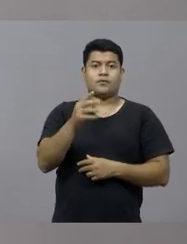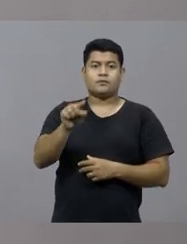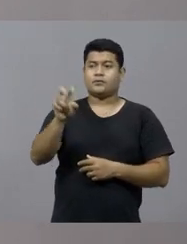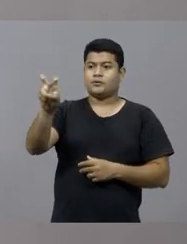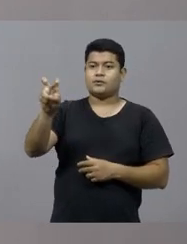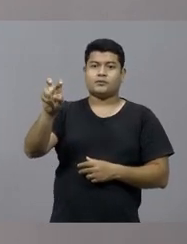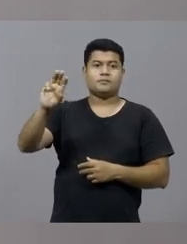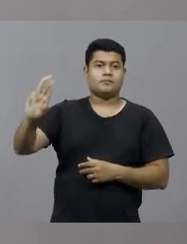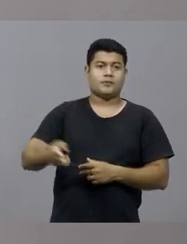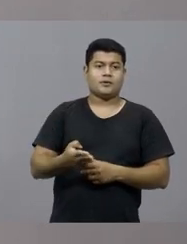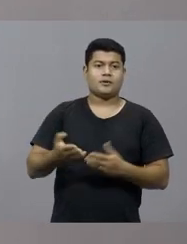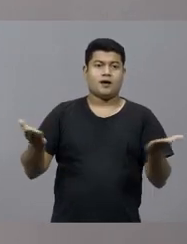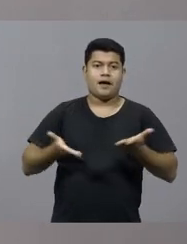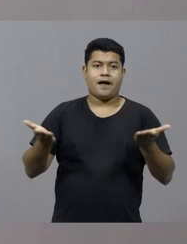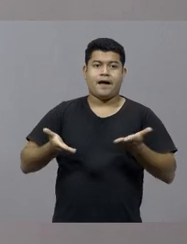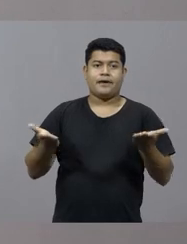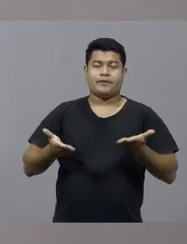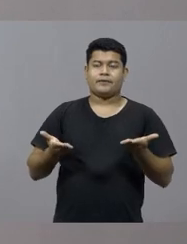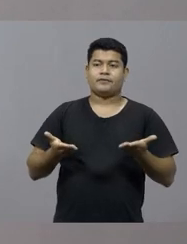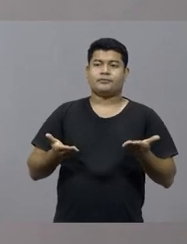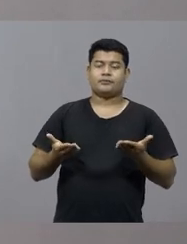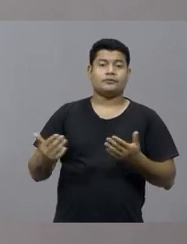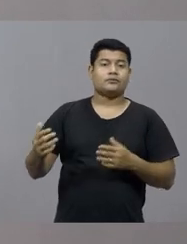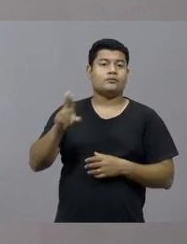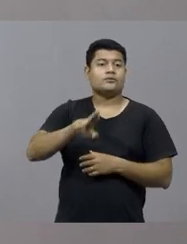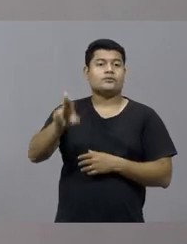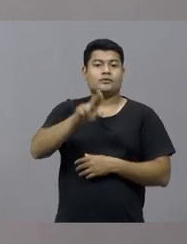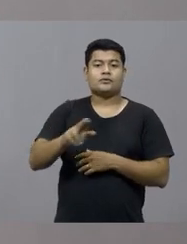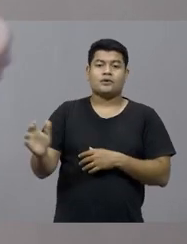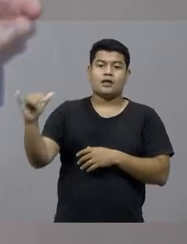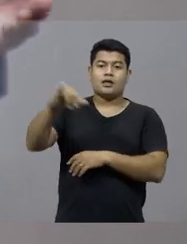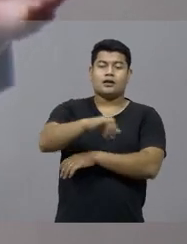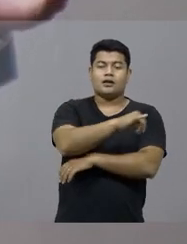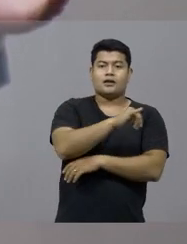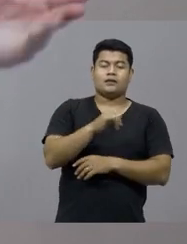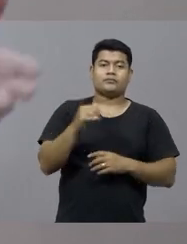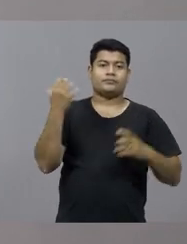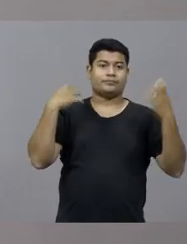aeronave ambulância, para se